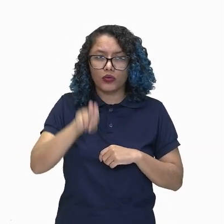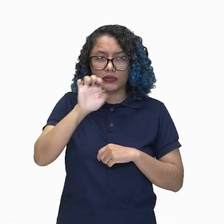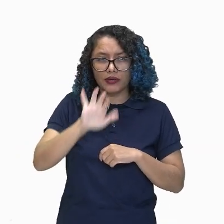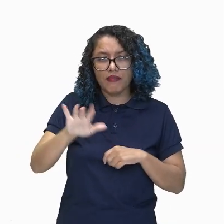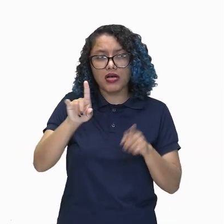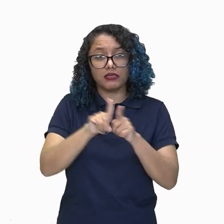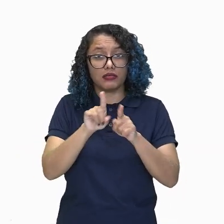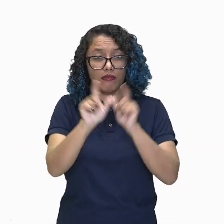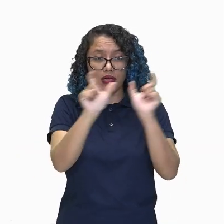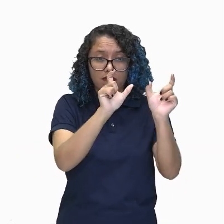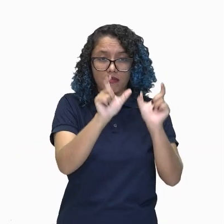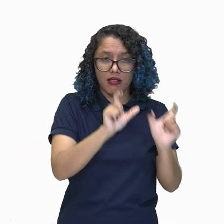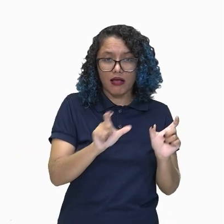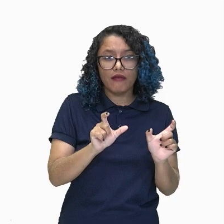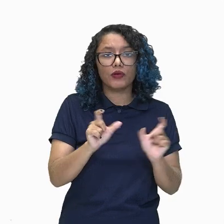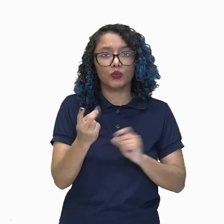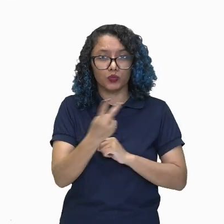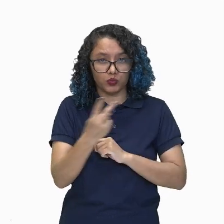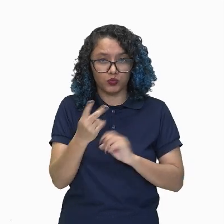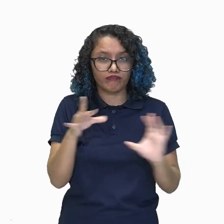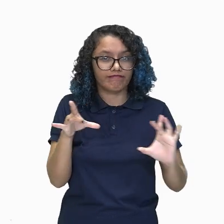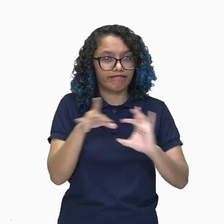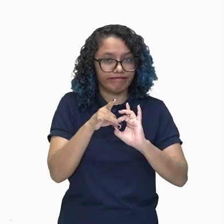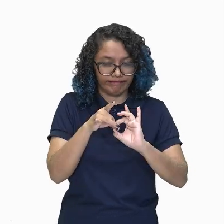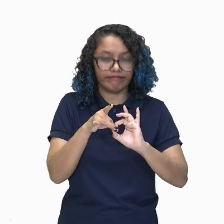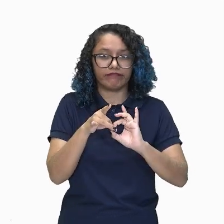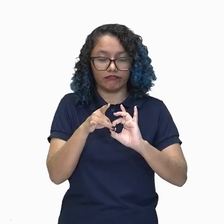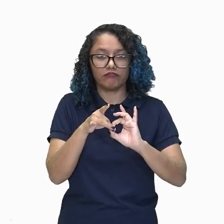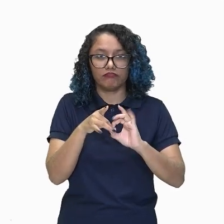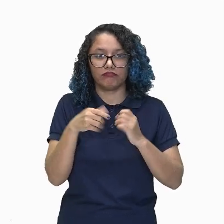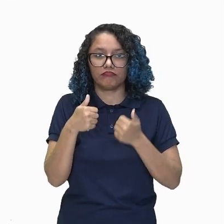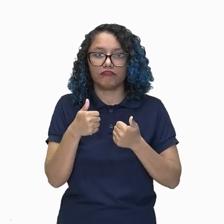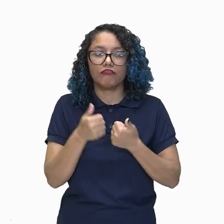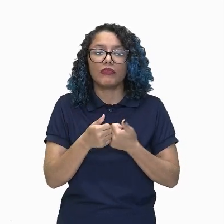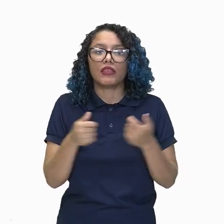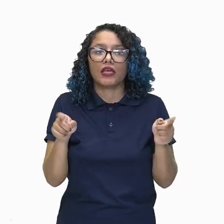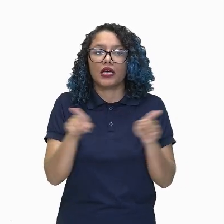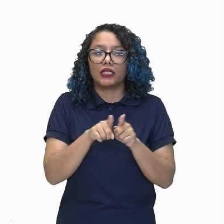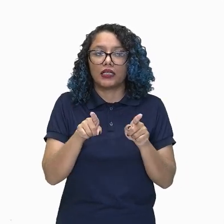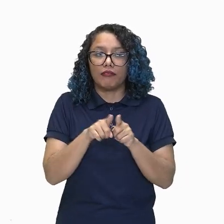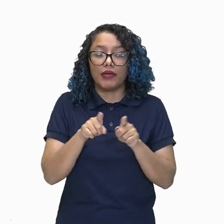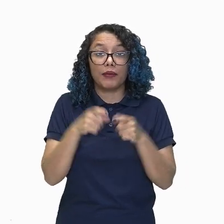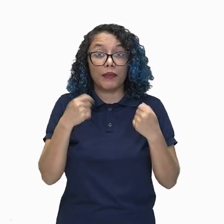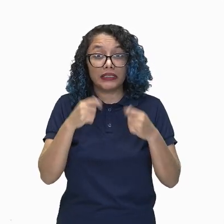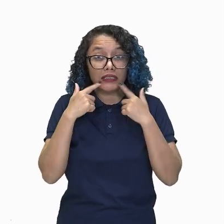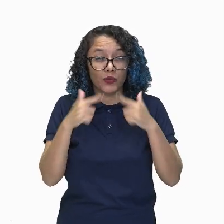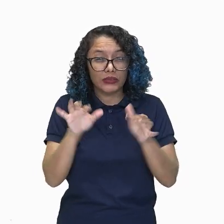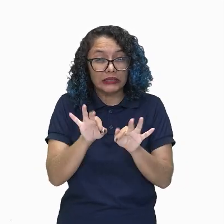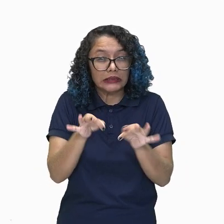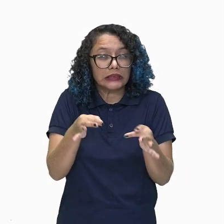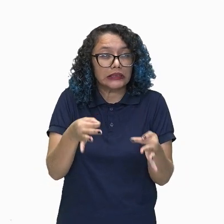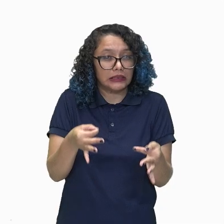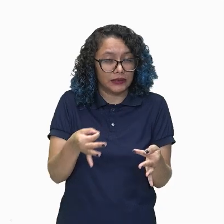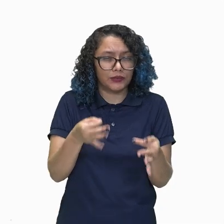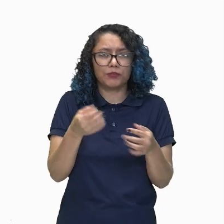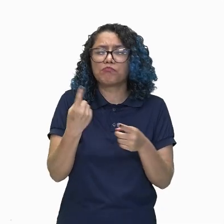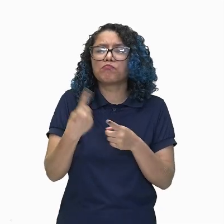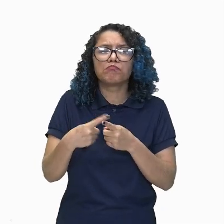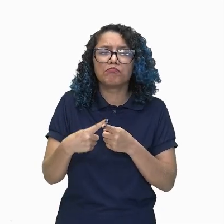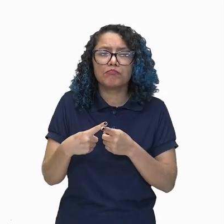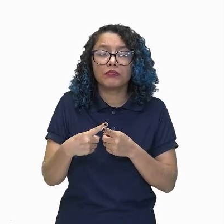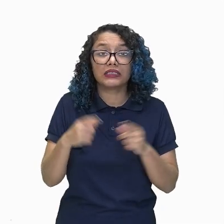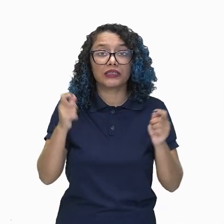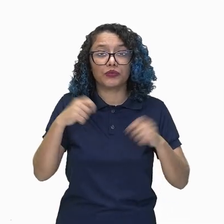palavras, essas duas linguagens juntas, né? A linguagem ela tem que ser uma linguagem simples para que